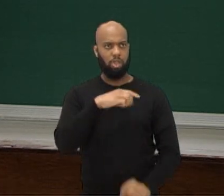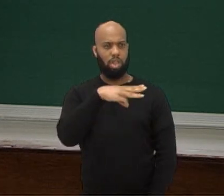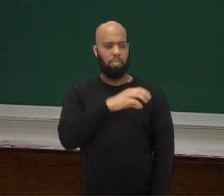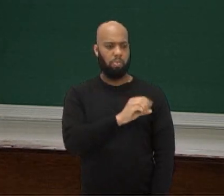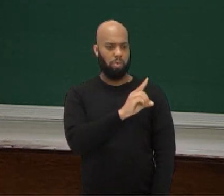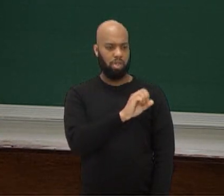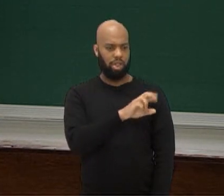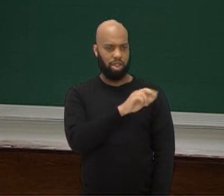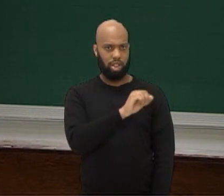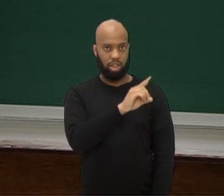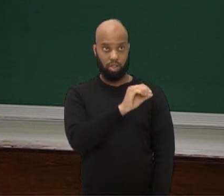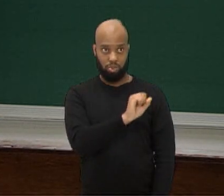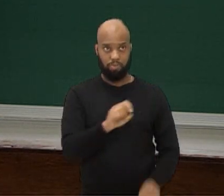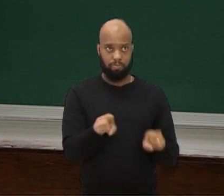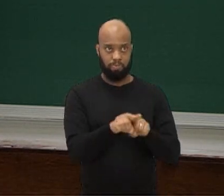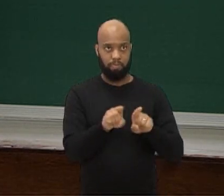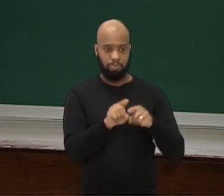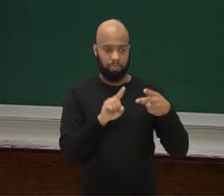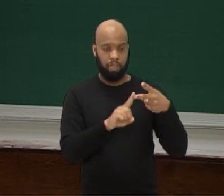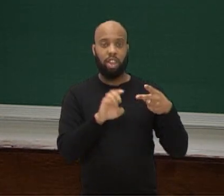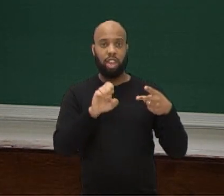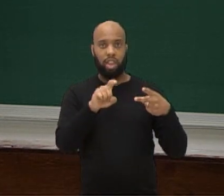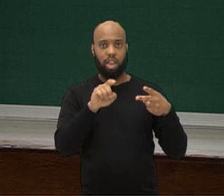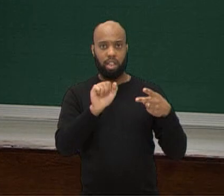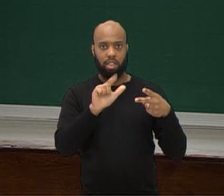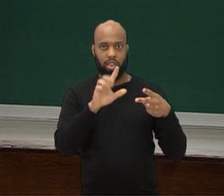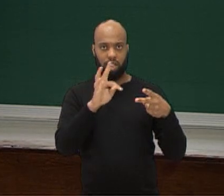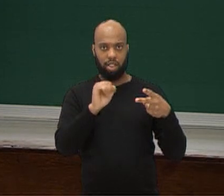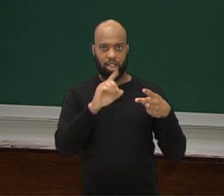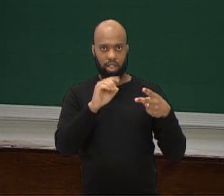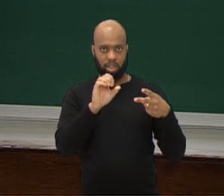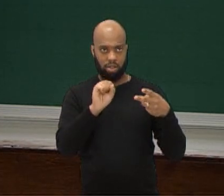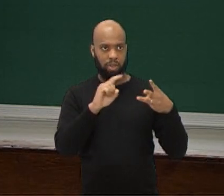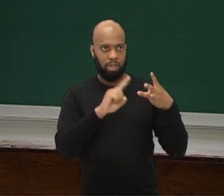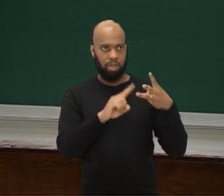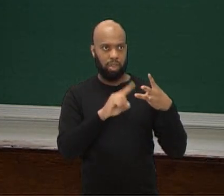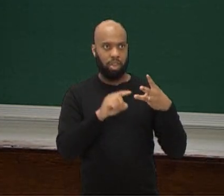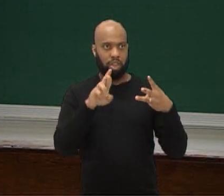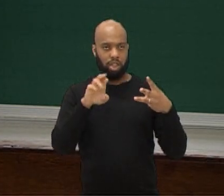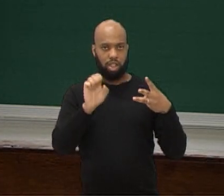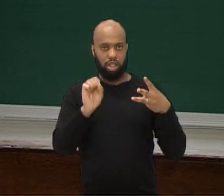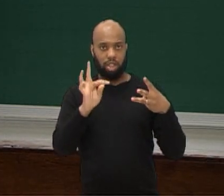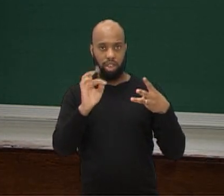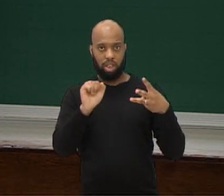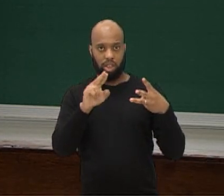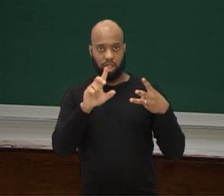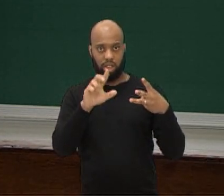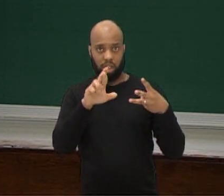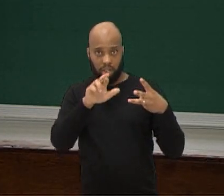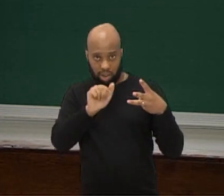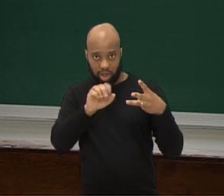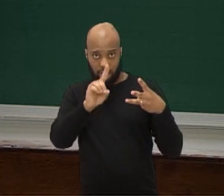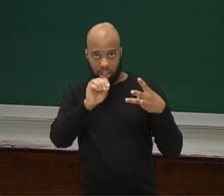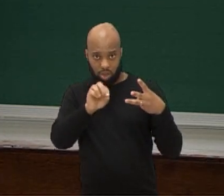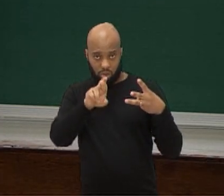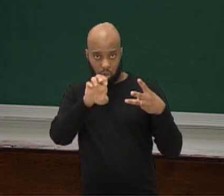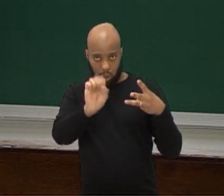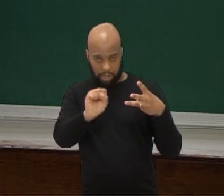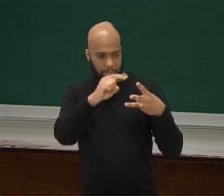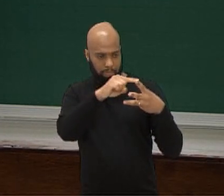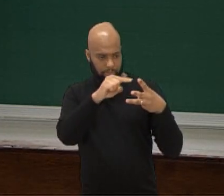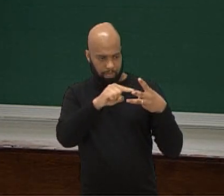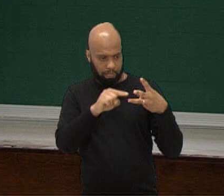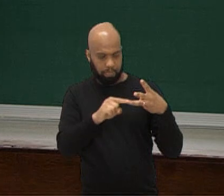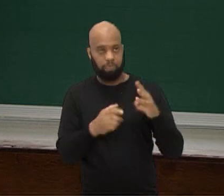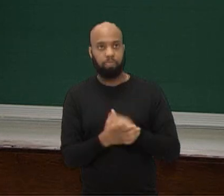restauradores. Aqui, gente, vale a pena a gente relembrar também o que cada grupo político defendia. Então vamos pensar